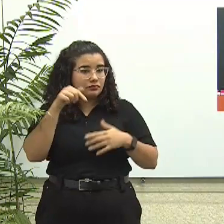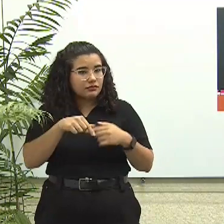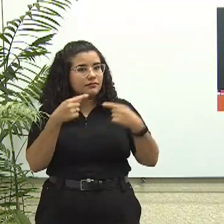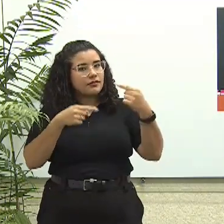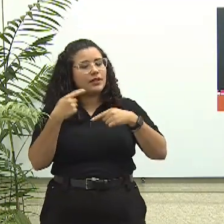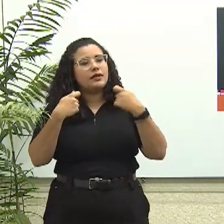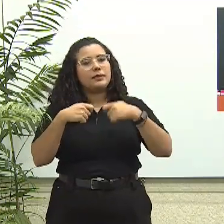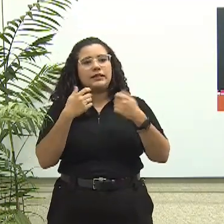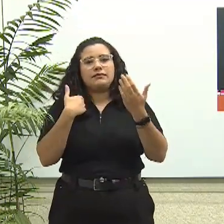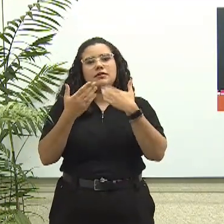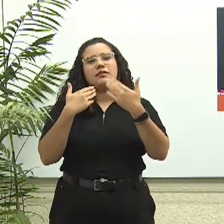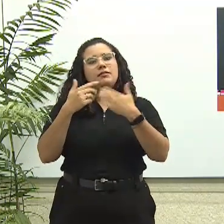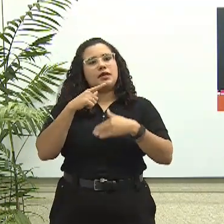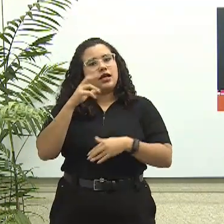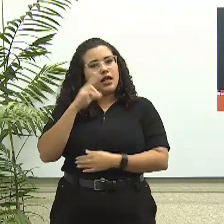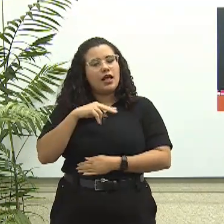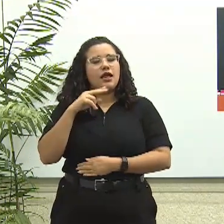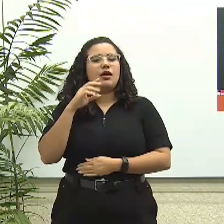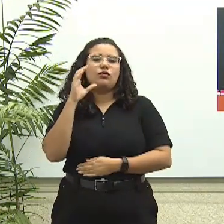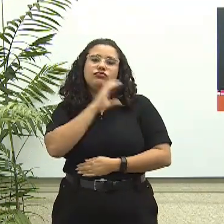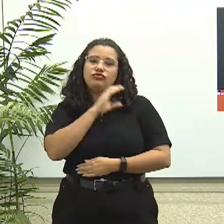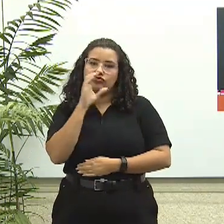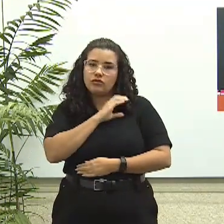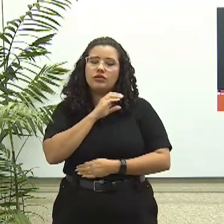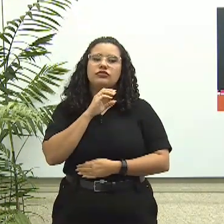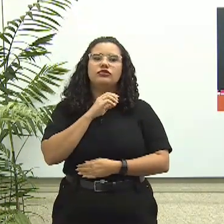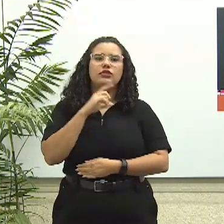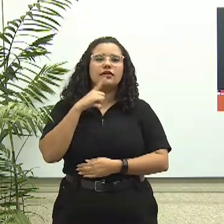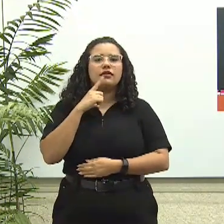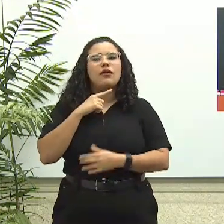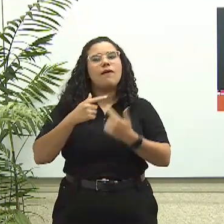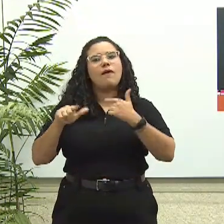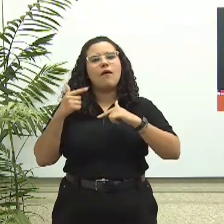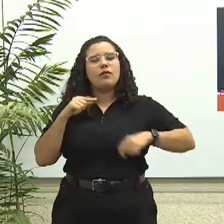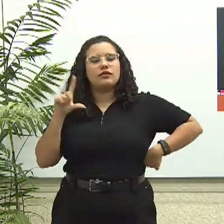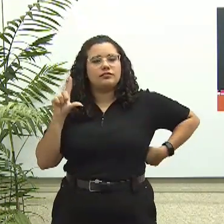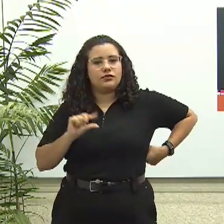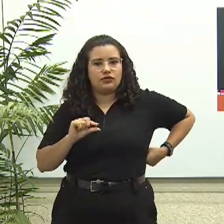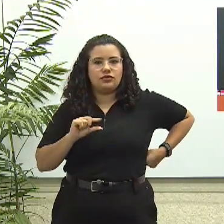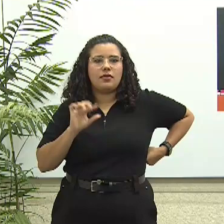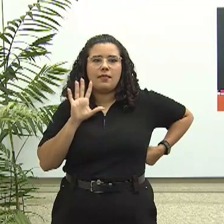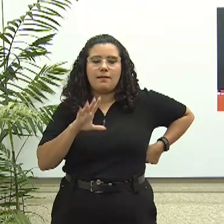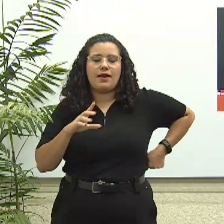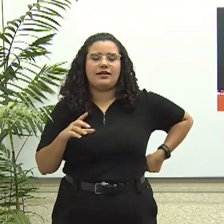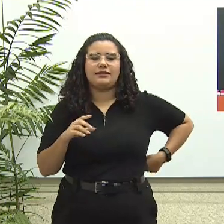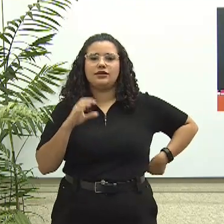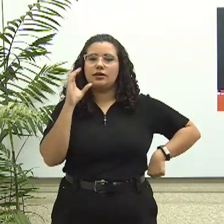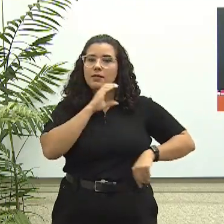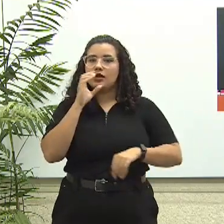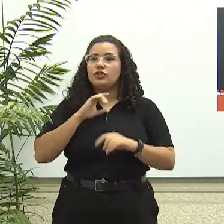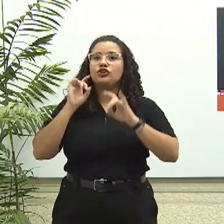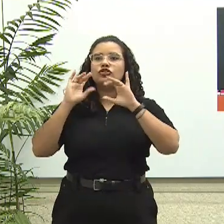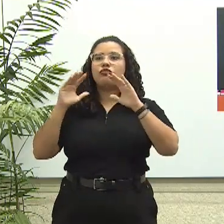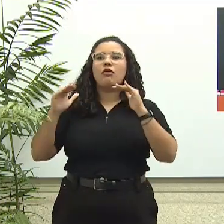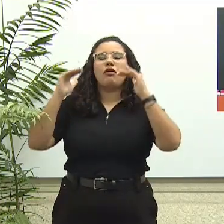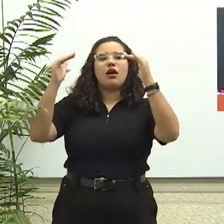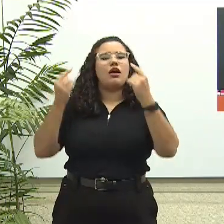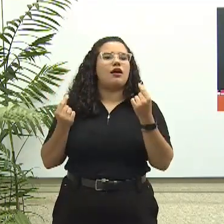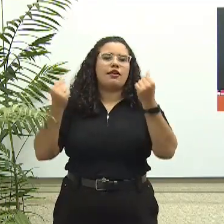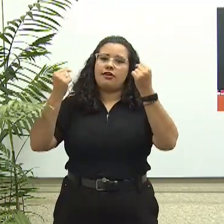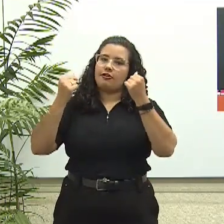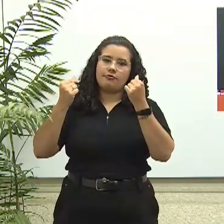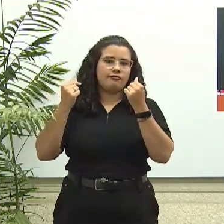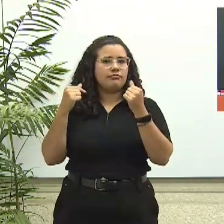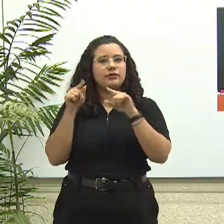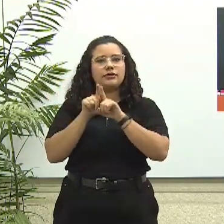ser levantado ele é urgente e isso passa por questões menores que não resolvem mas não dá para deixar o debate na mão dos grandes ricos por exemplo o debate